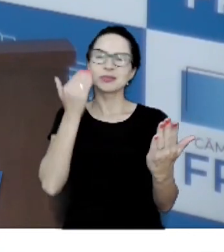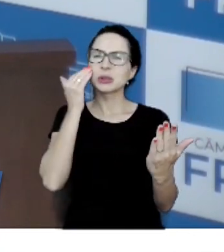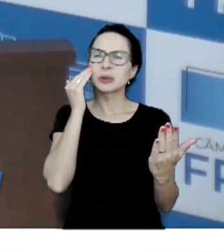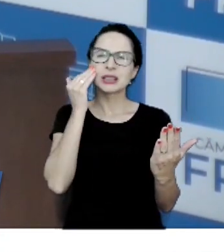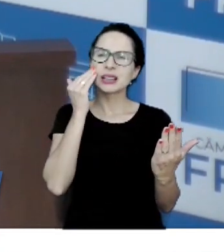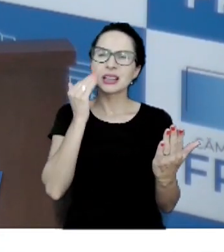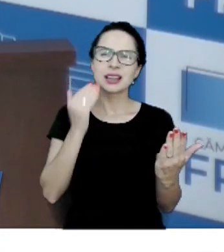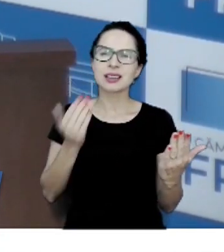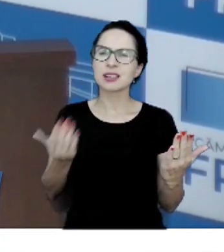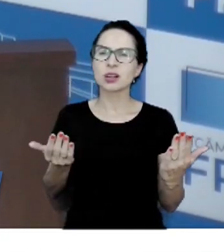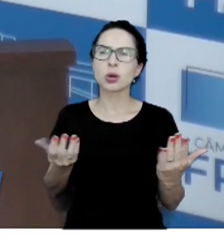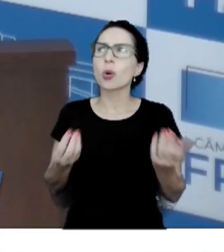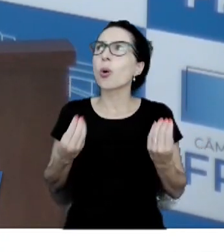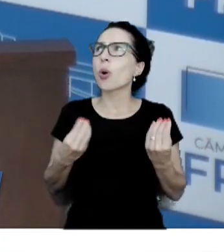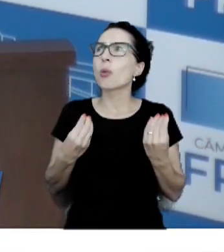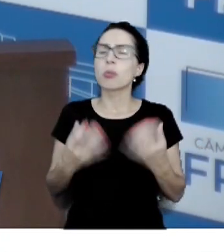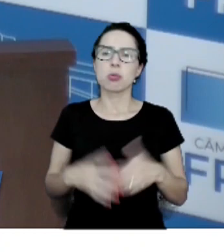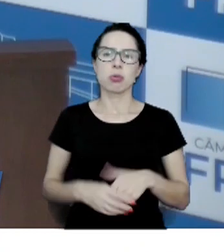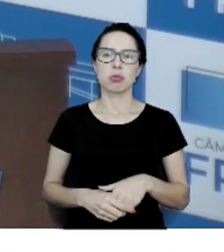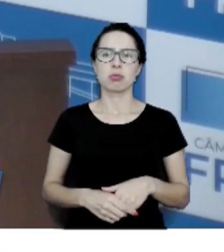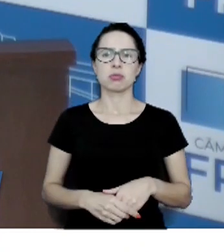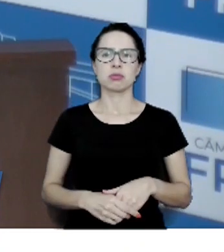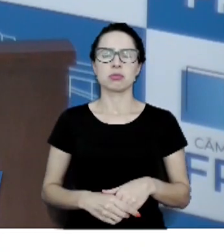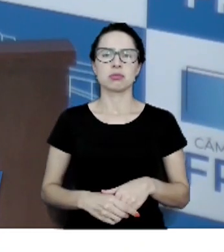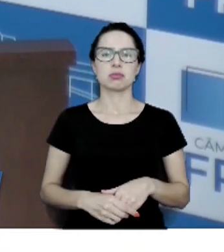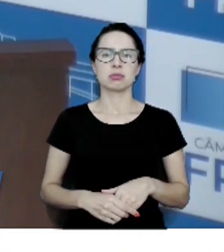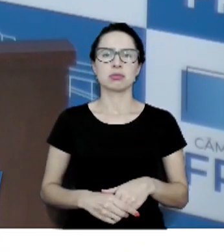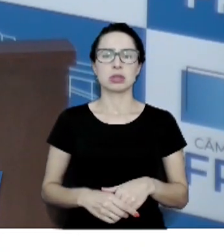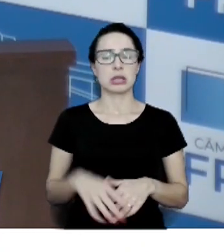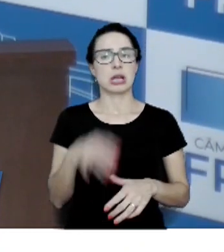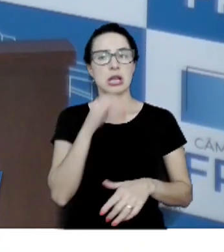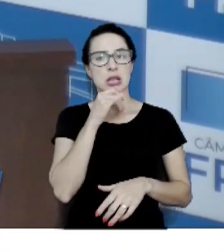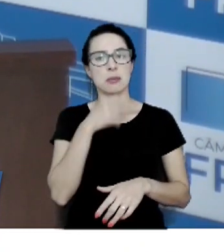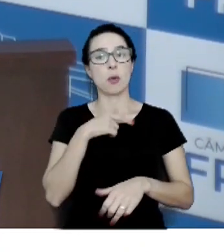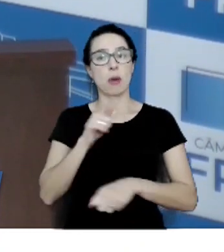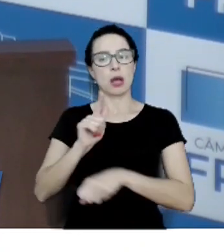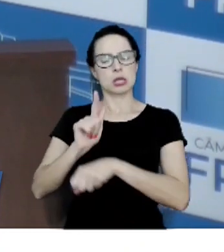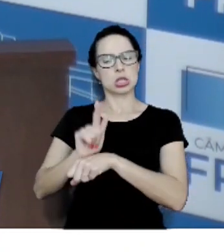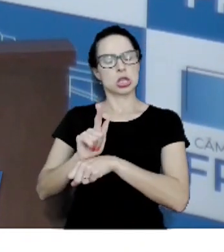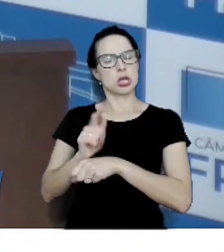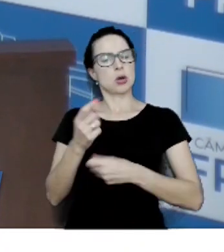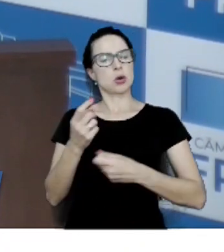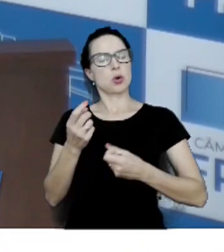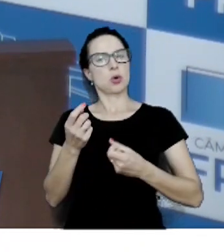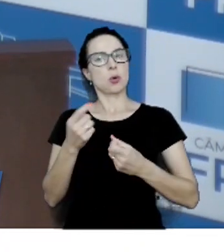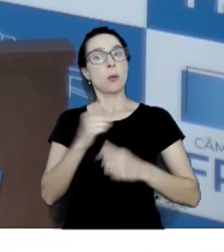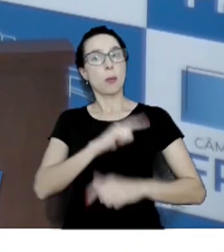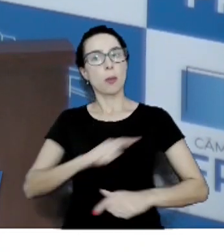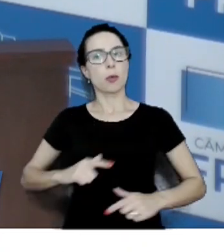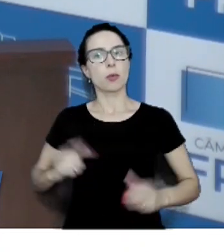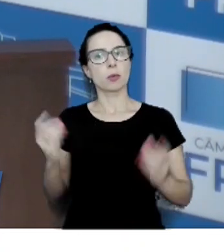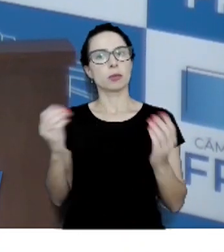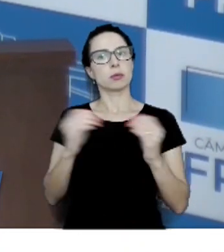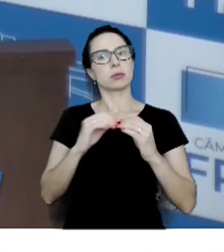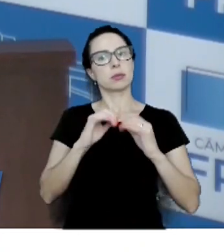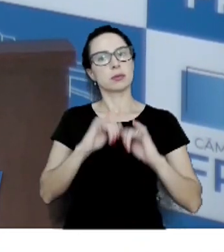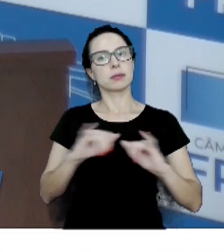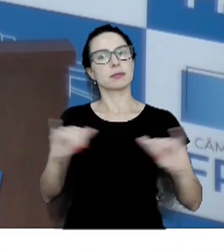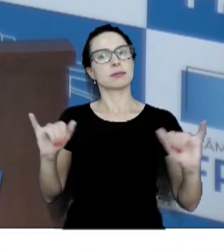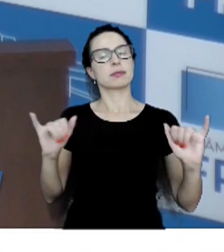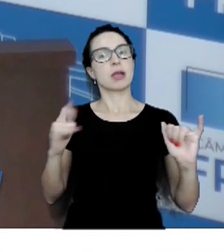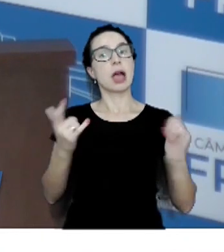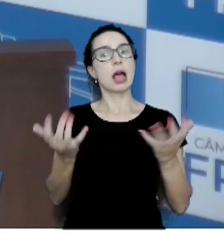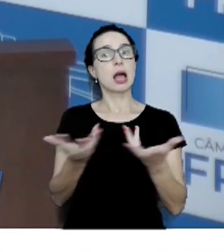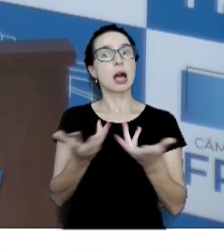o que está acontecendo. Porque uma boa gestão pública, ela tem que ter qualidade